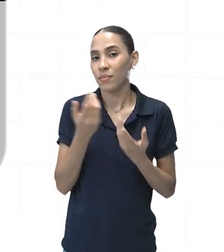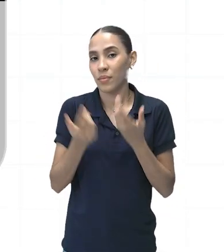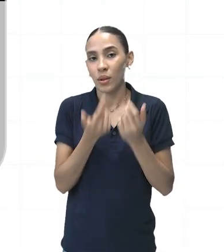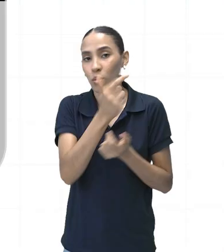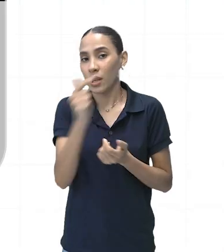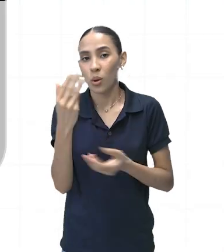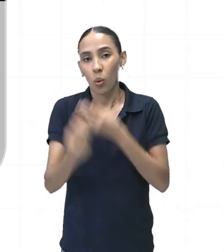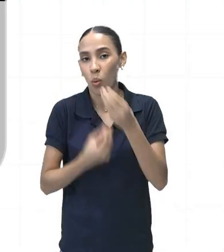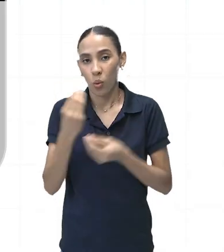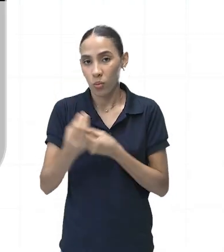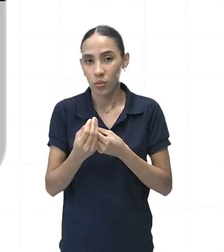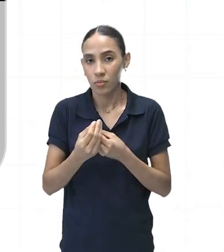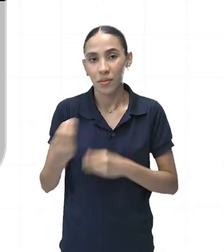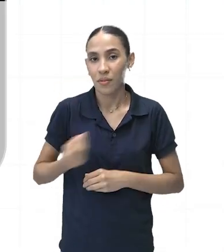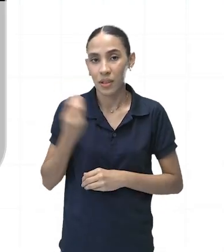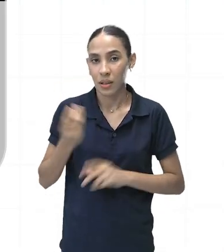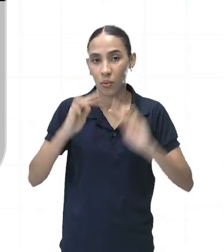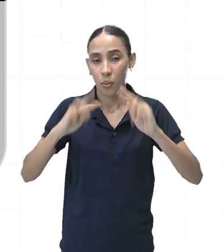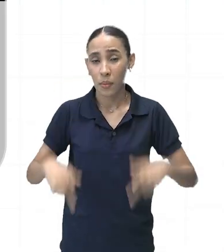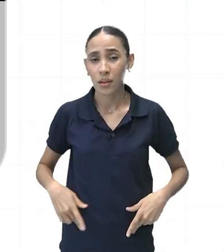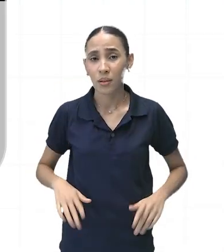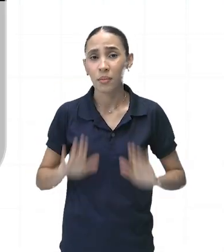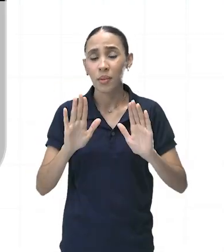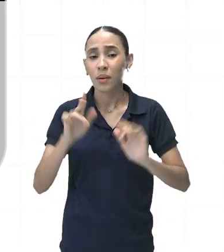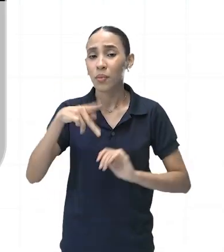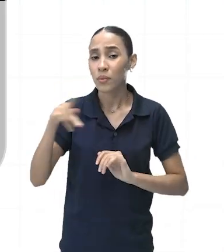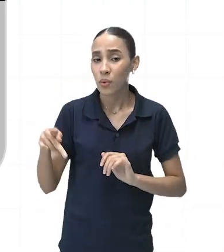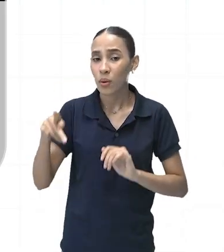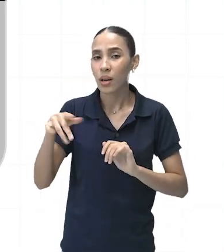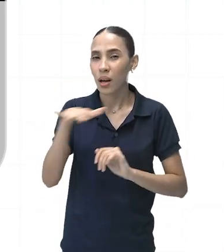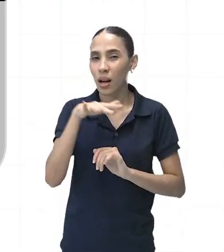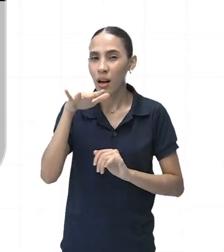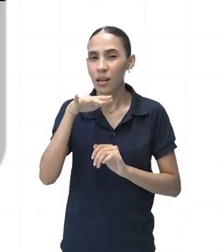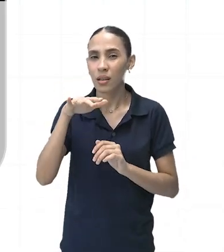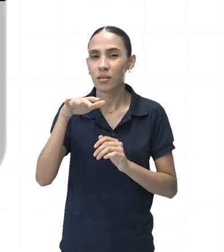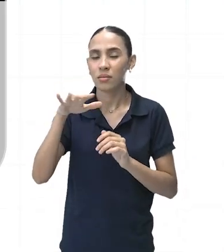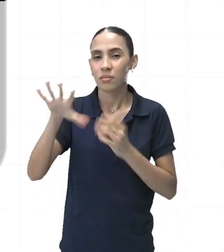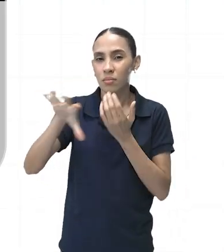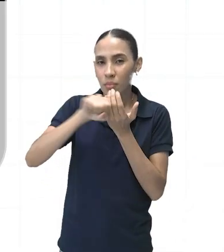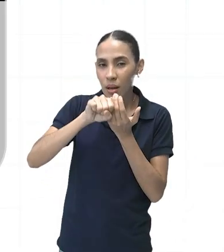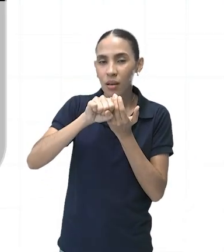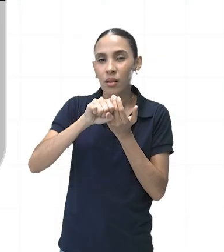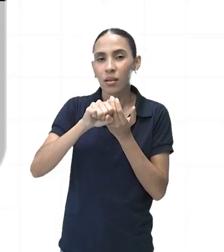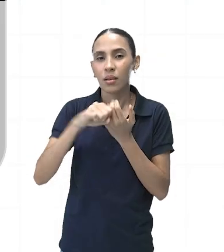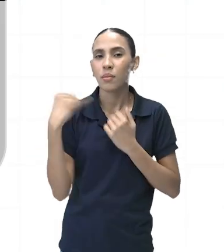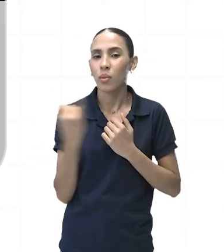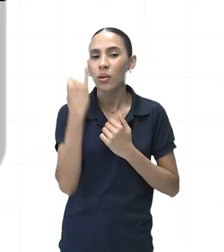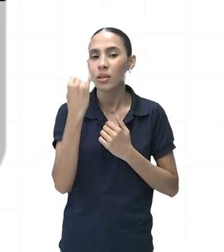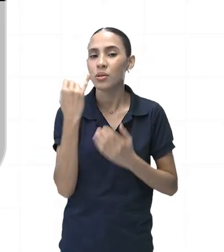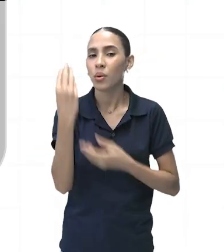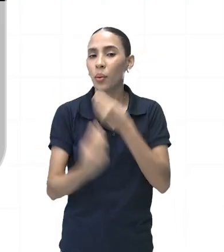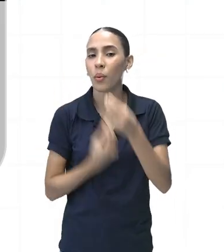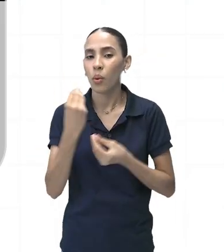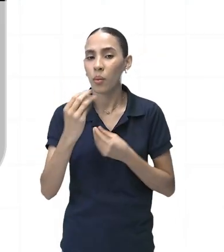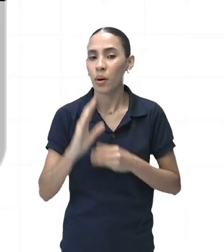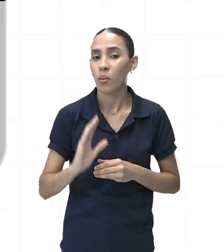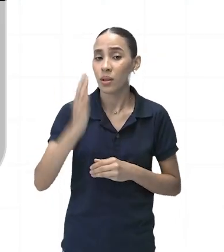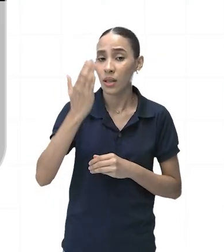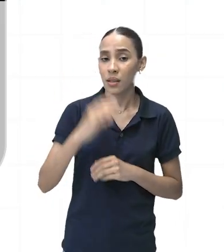a sobrevivência da vida. Professor, e esse campo magnético tão importante, como é que ele